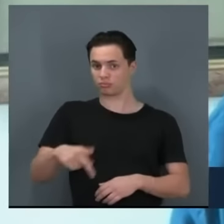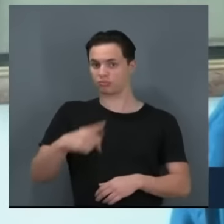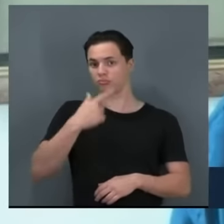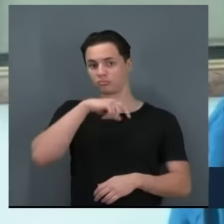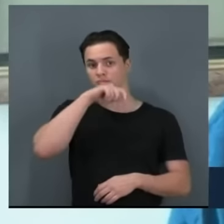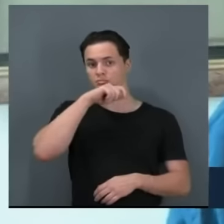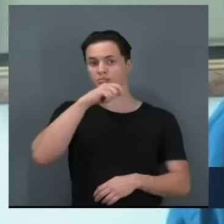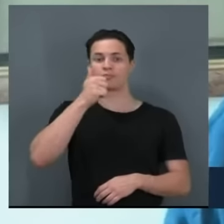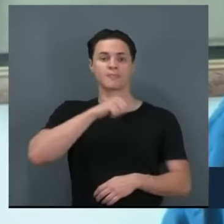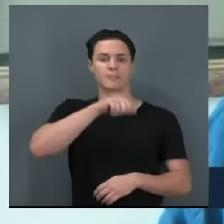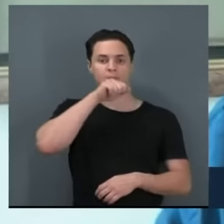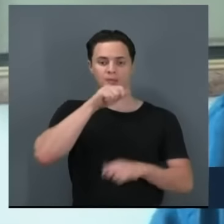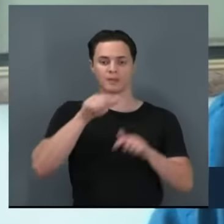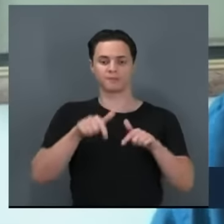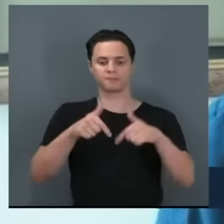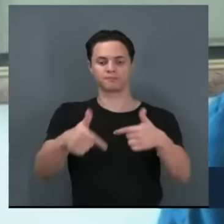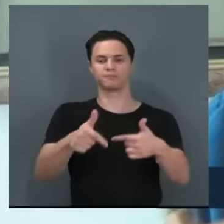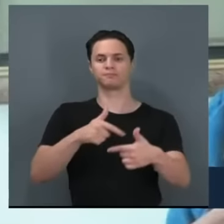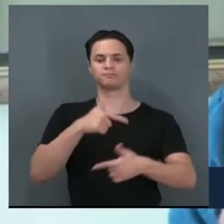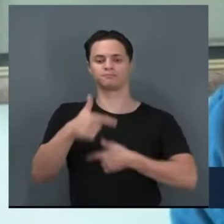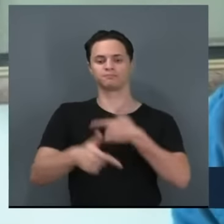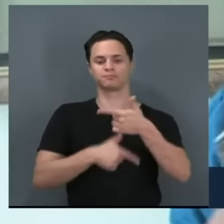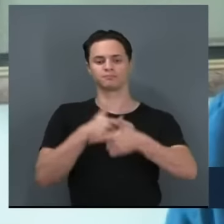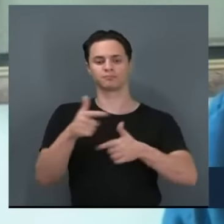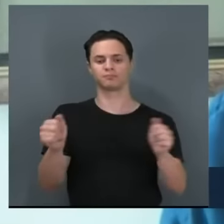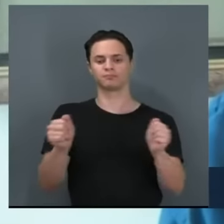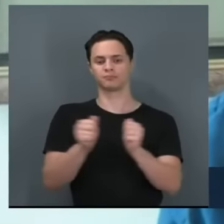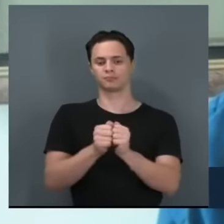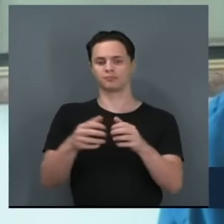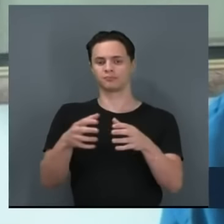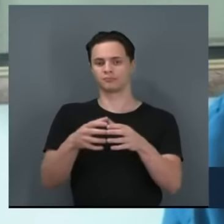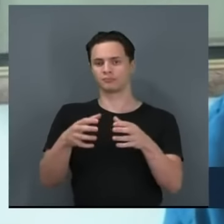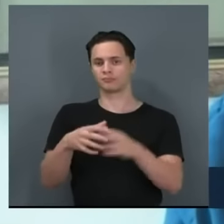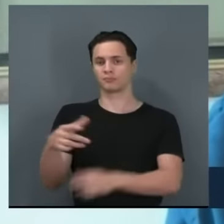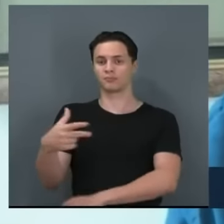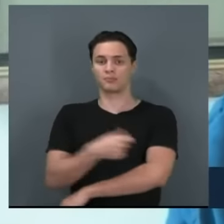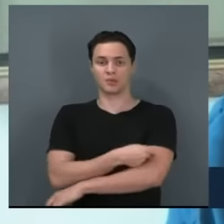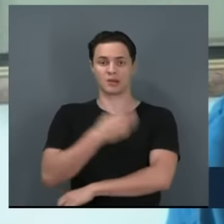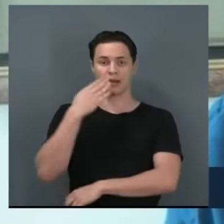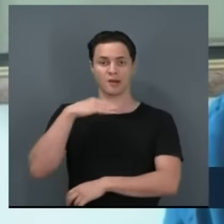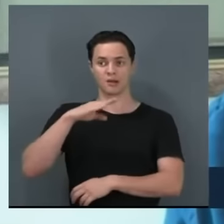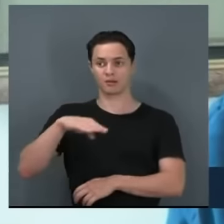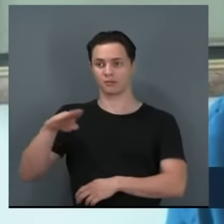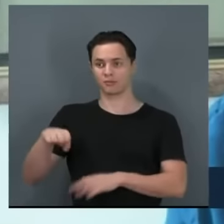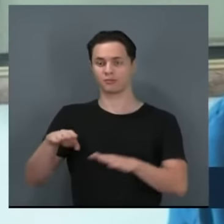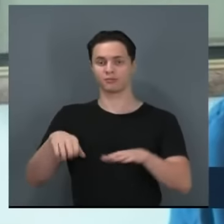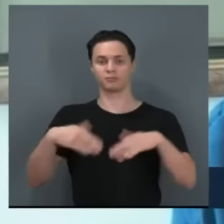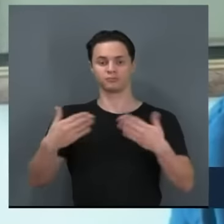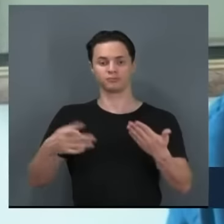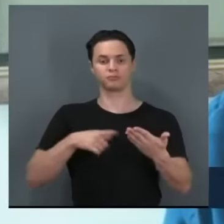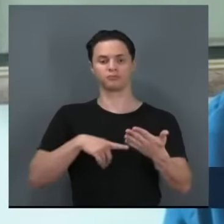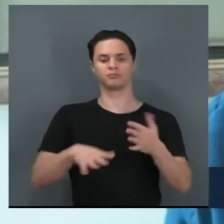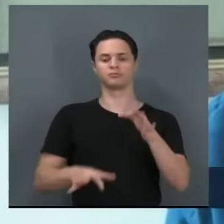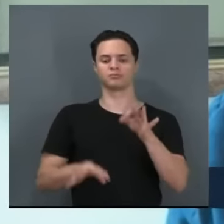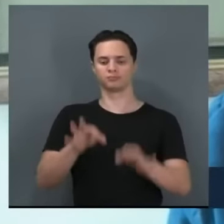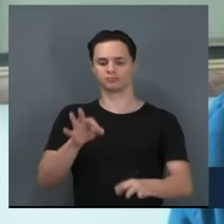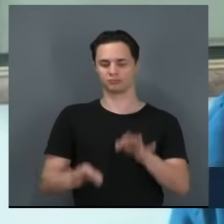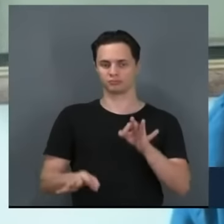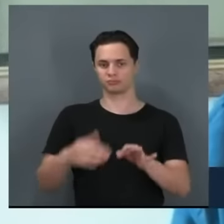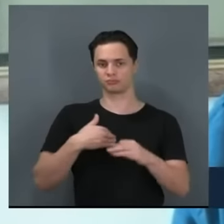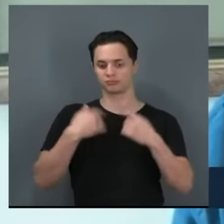se mobilizaram para atuar a caderneta de vacinação de nossas crianças. Por justiça, não